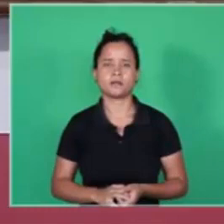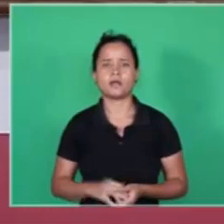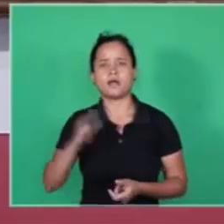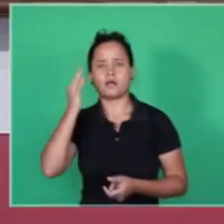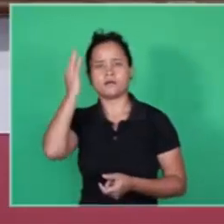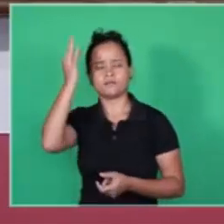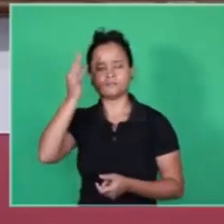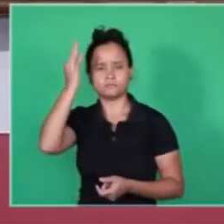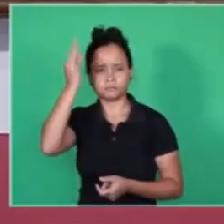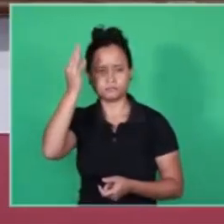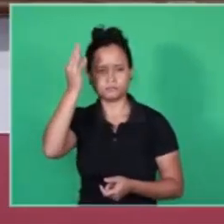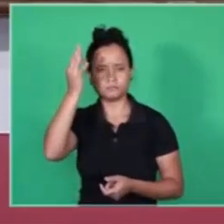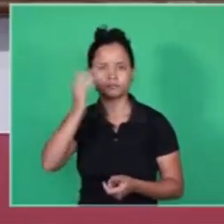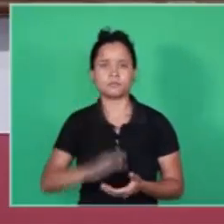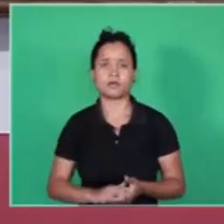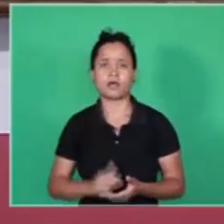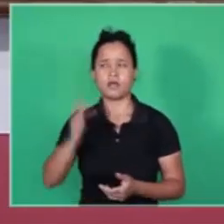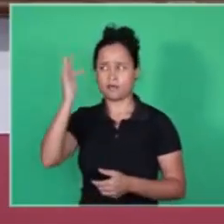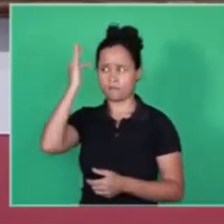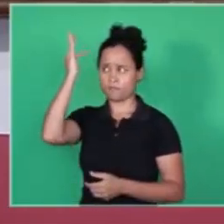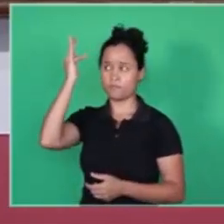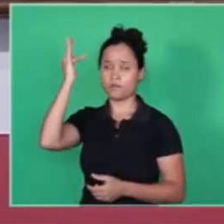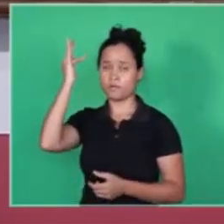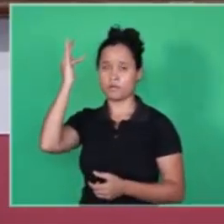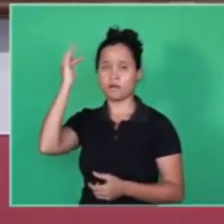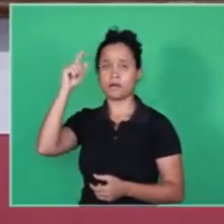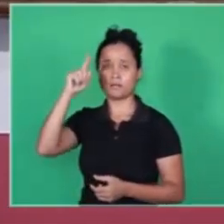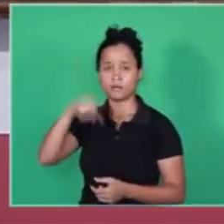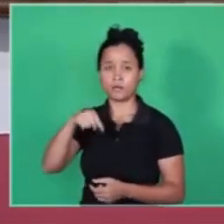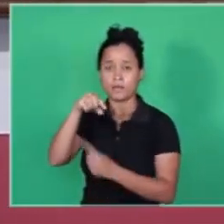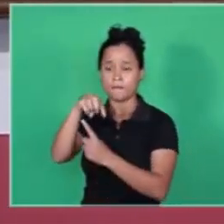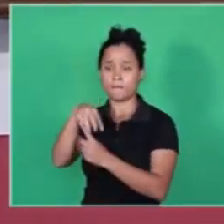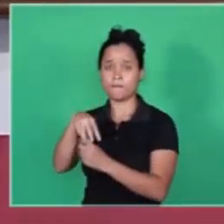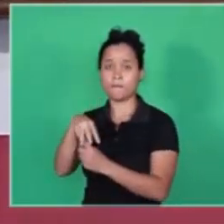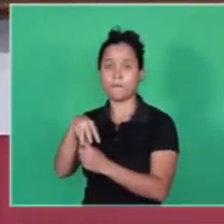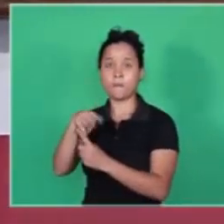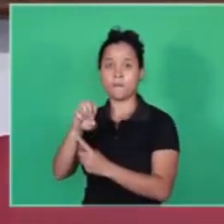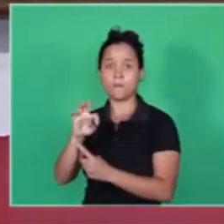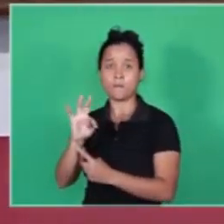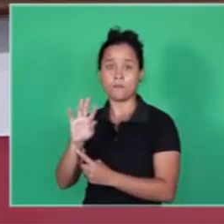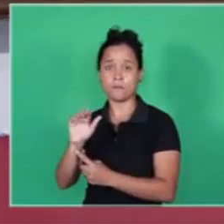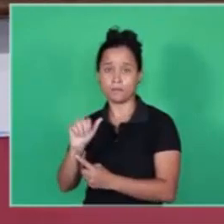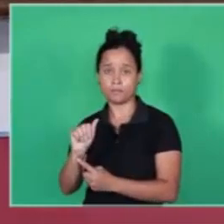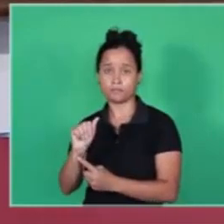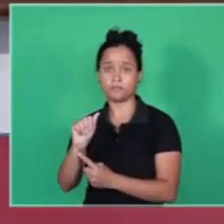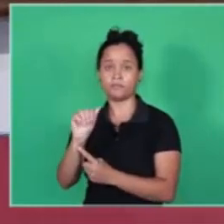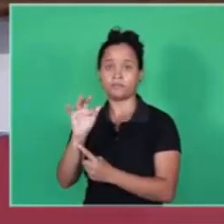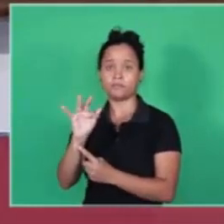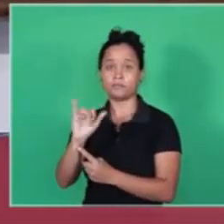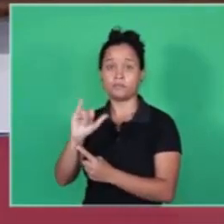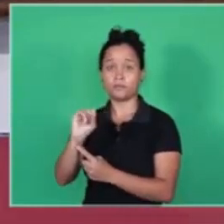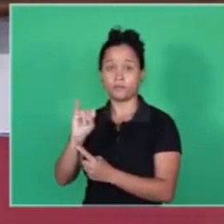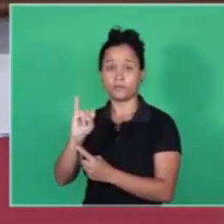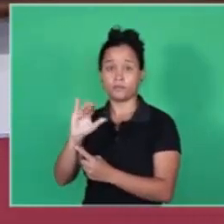é essa aqui, metafísica. Você, então, vamos ao exemplo aqui. O que é que ela quer dizer?